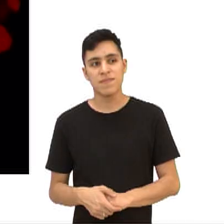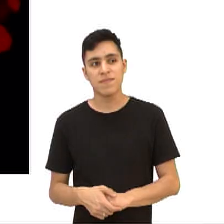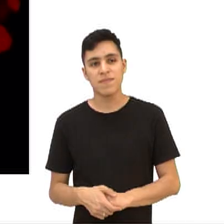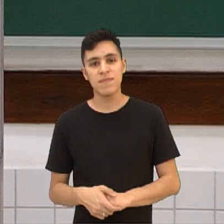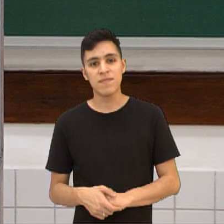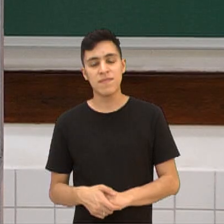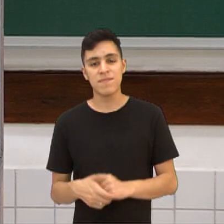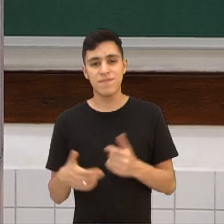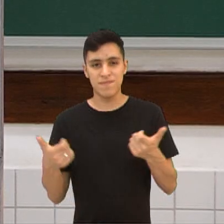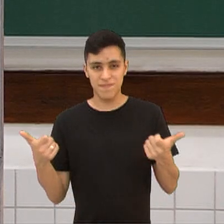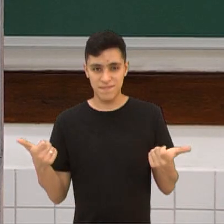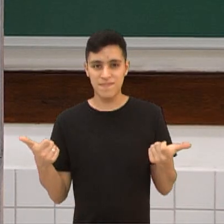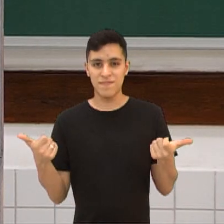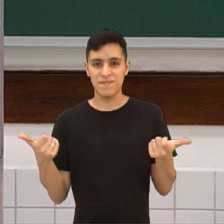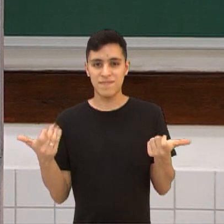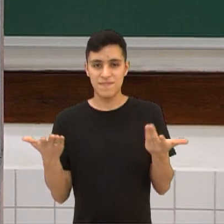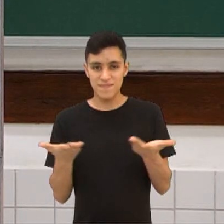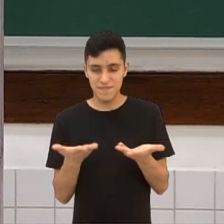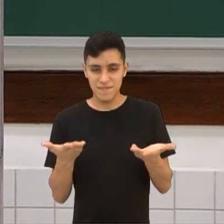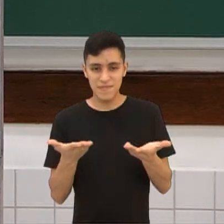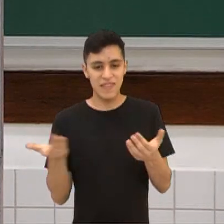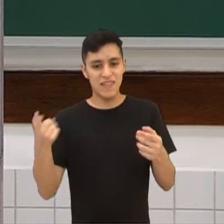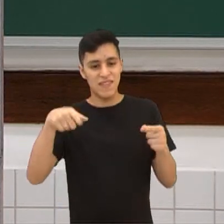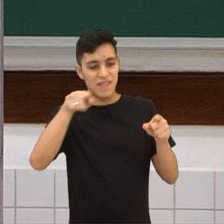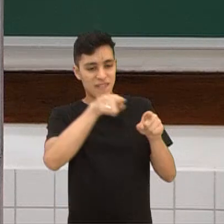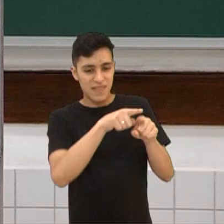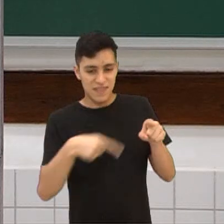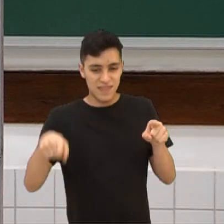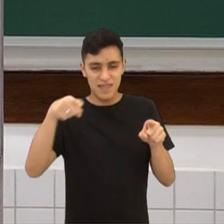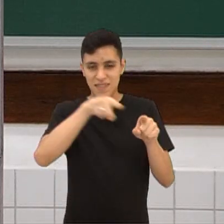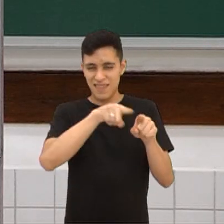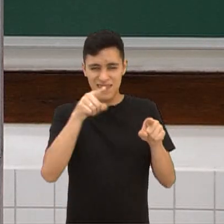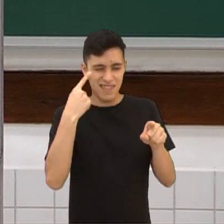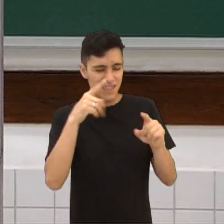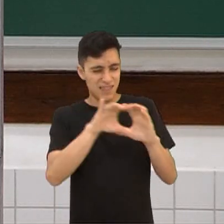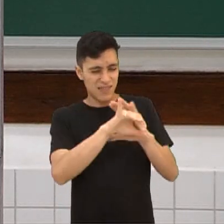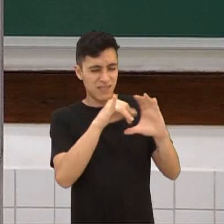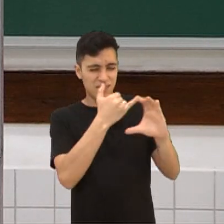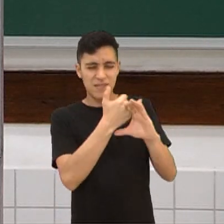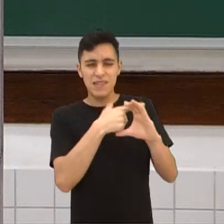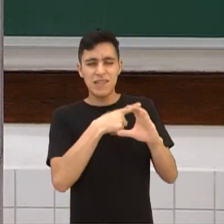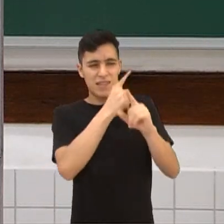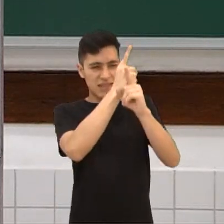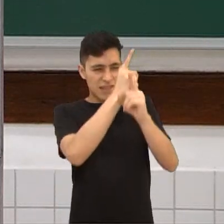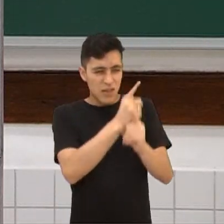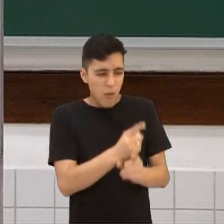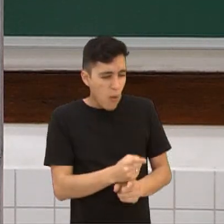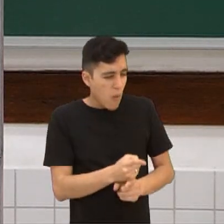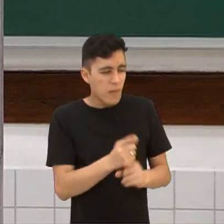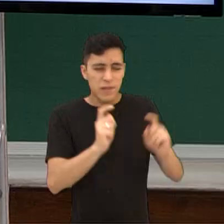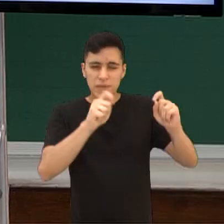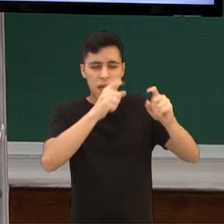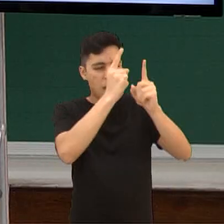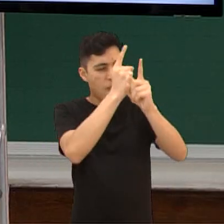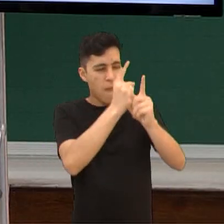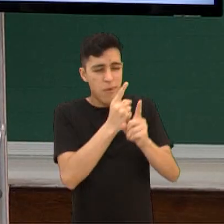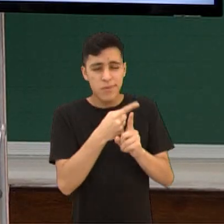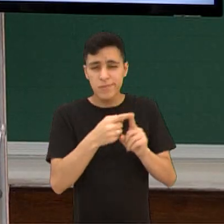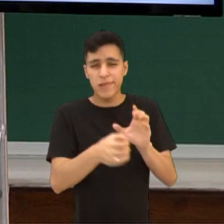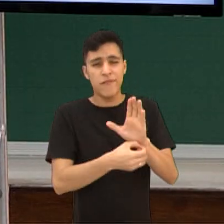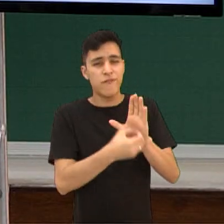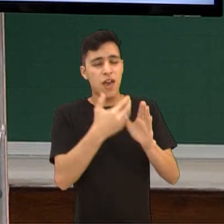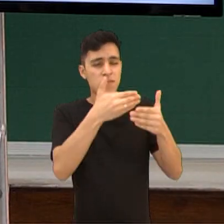Sem tempo, hein, pessoal? Fica remixando, tem um monte. O YouTube tá cheio, ó. Dá para fazer uma disco em casa. Espera de